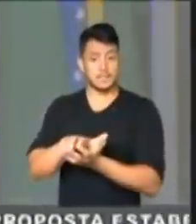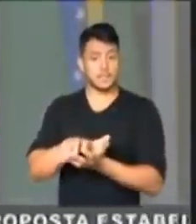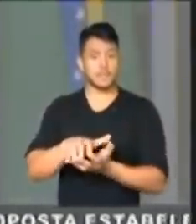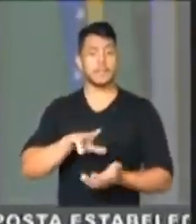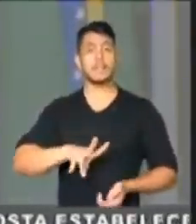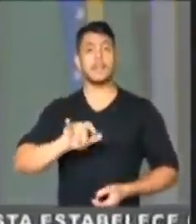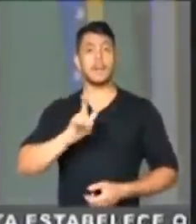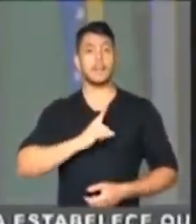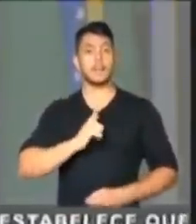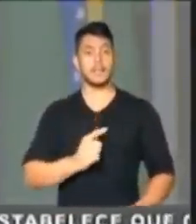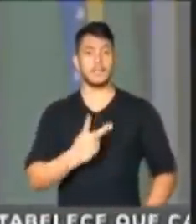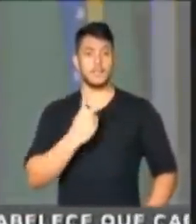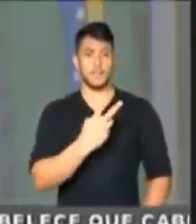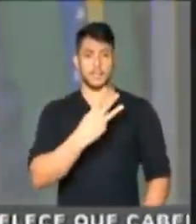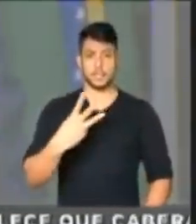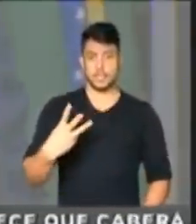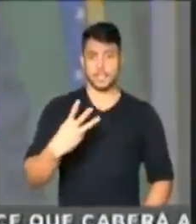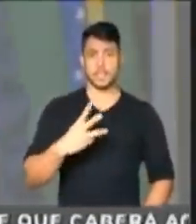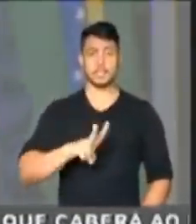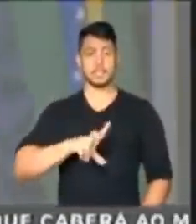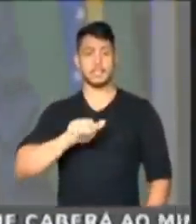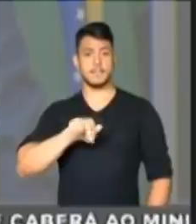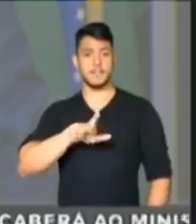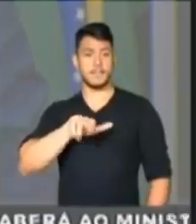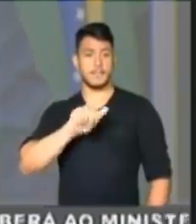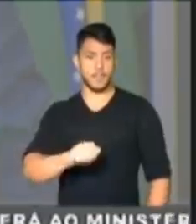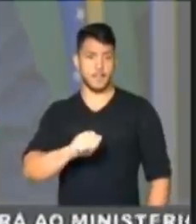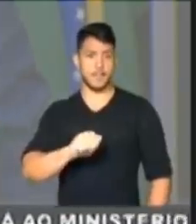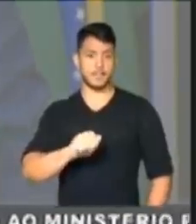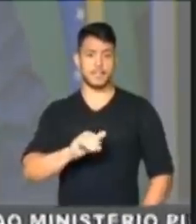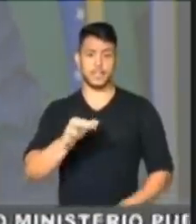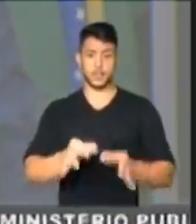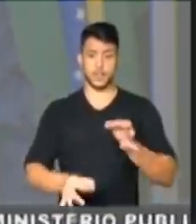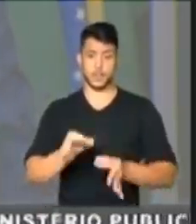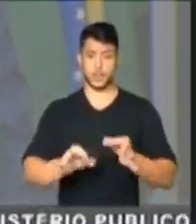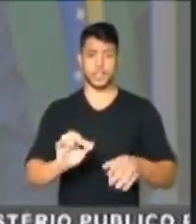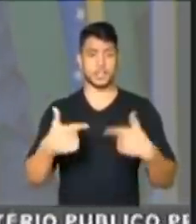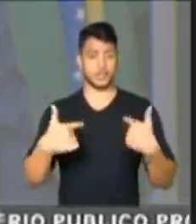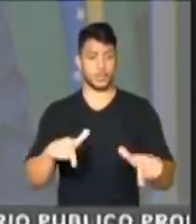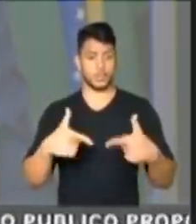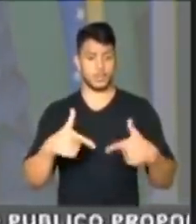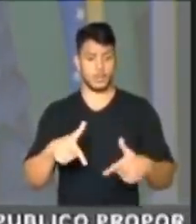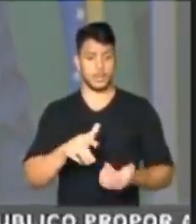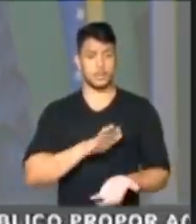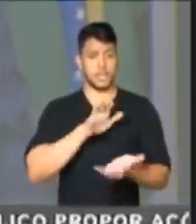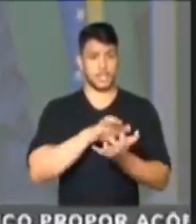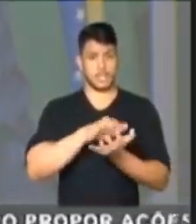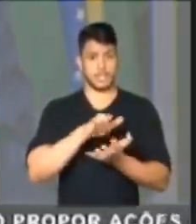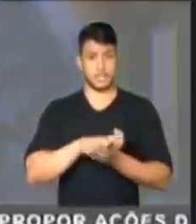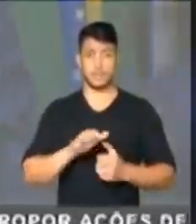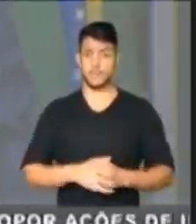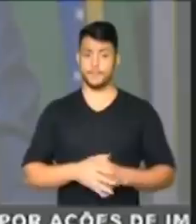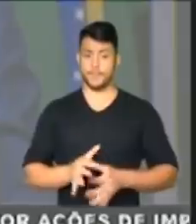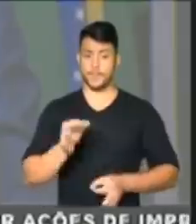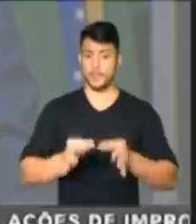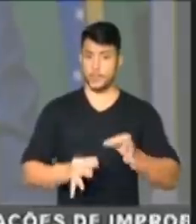abrigar 23 varas de primeira instância da Justiça do Trabalho em Recife. A Justiça do Trabalho já é a justiça que mais